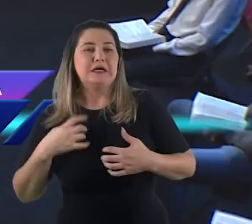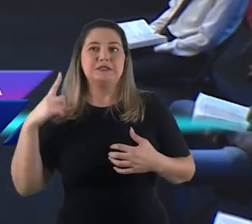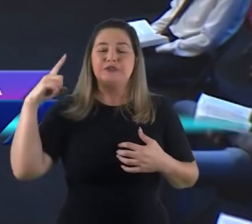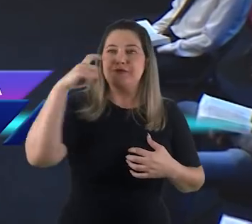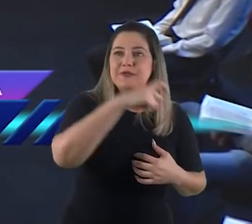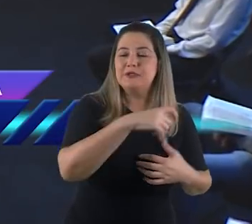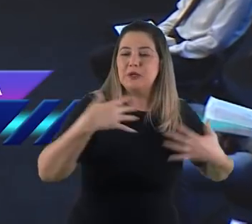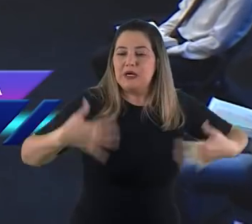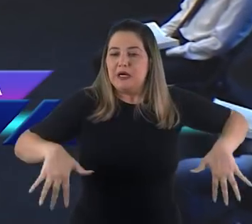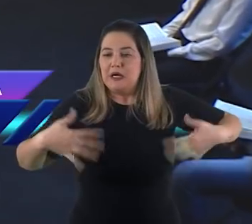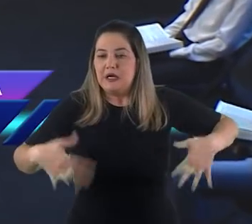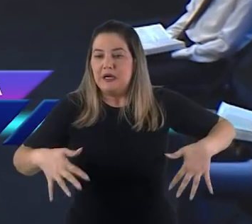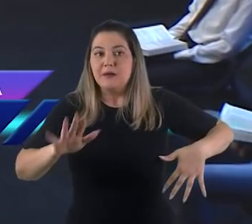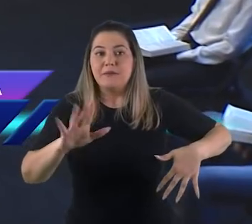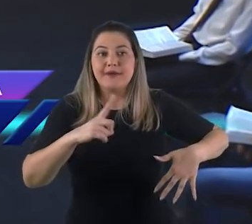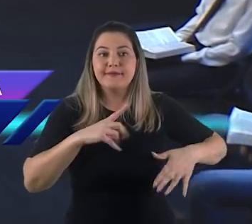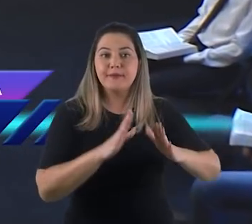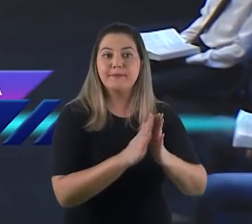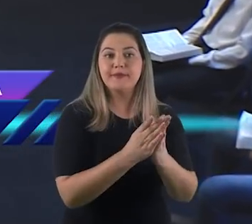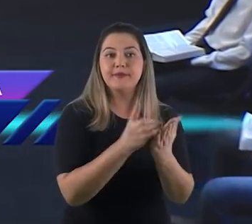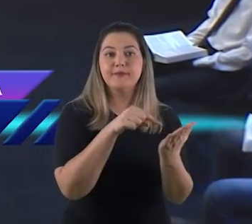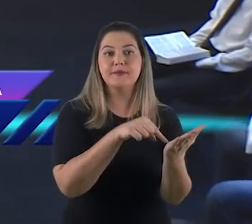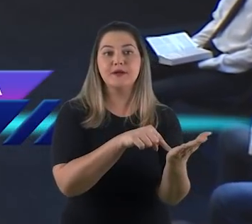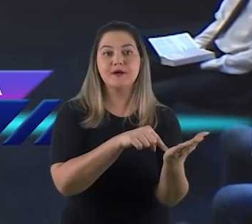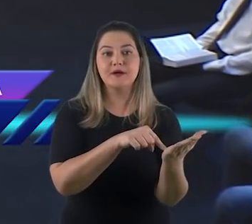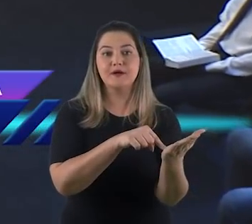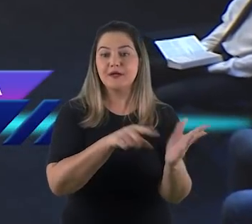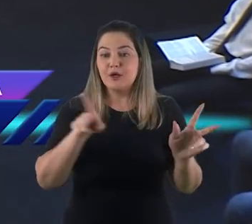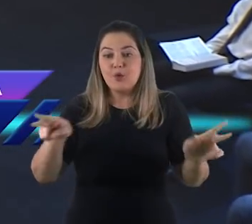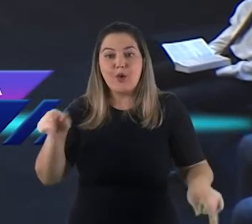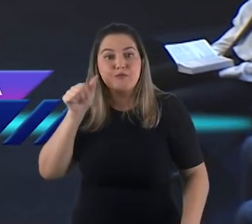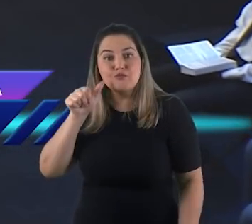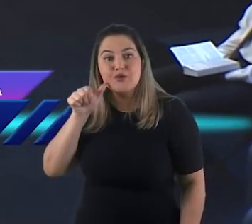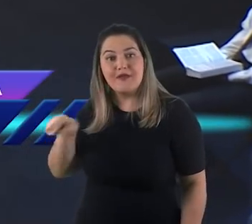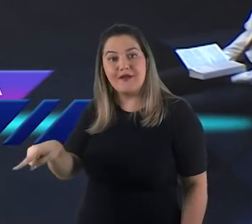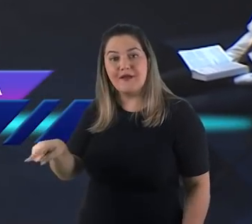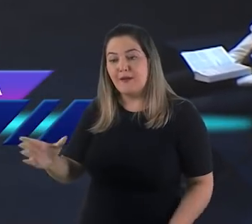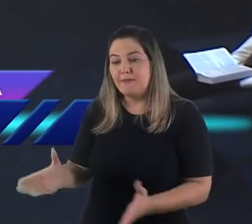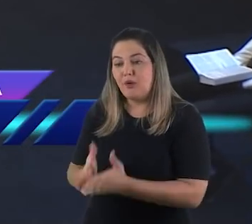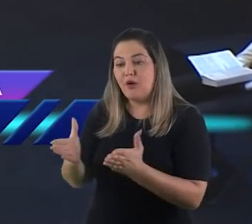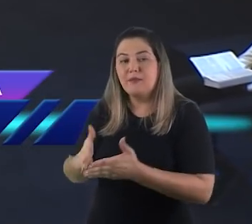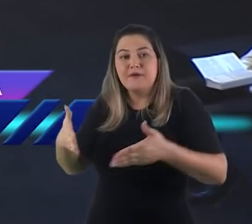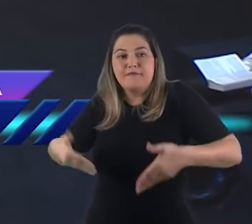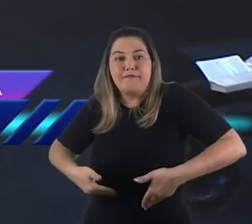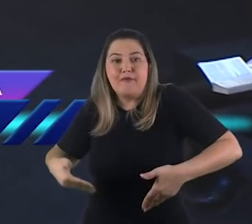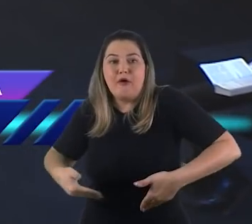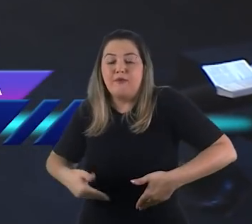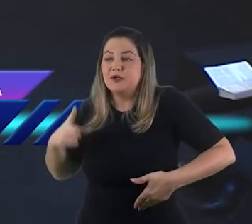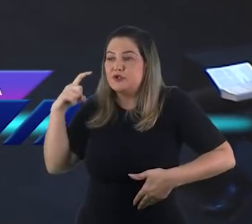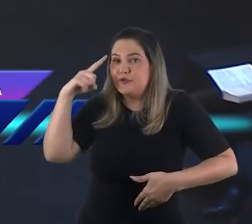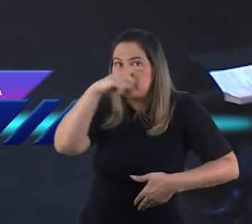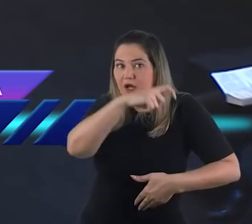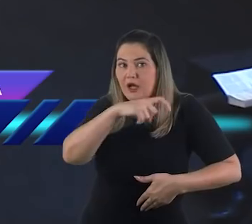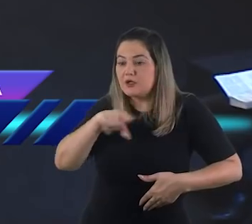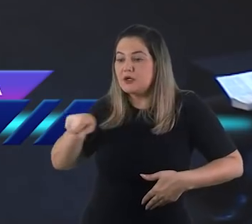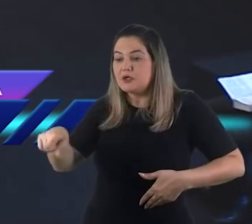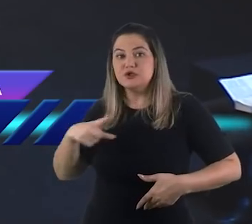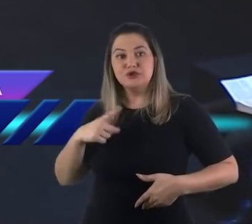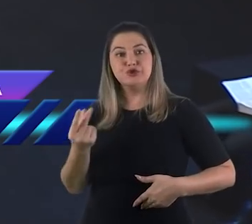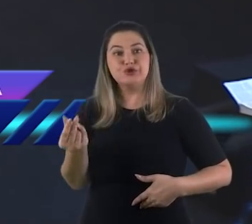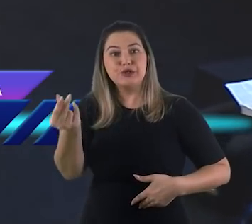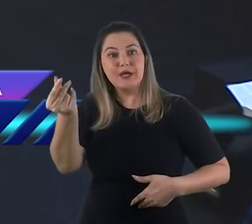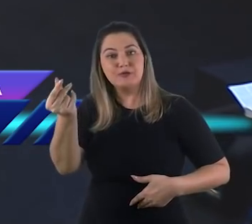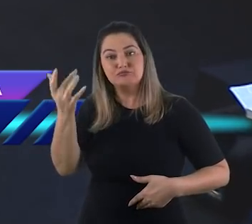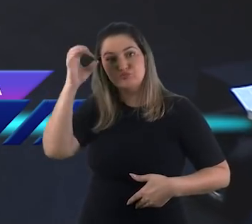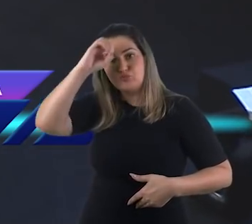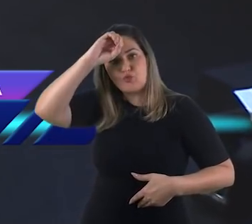que não está escondido, é um tesouro que não está selado, é um tesouro que está revelado, que está à disposição de todos. Agora, o